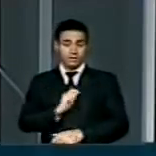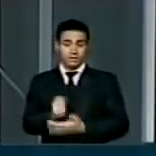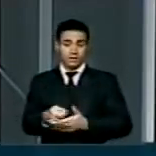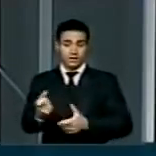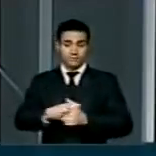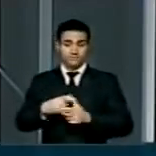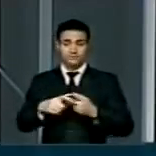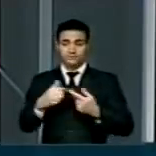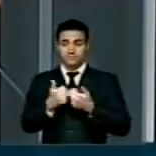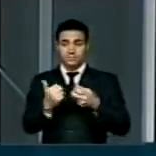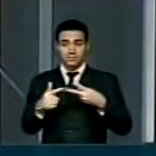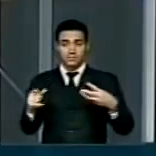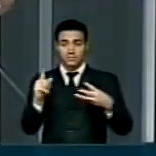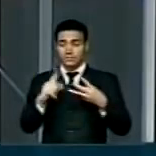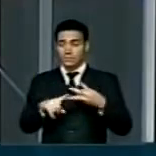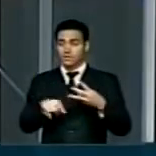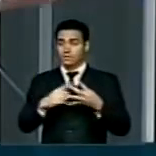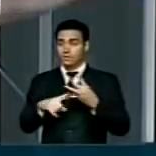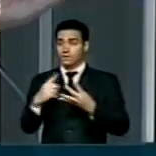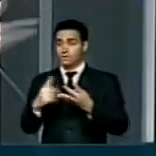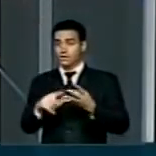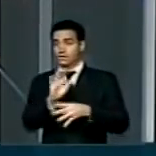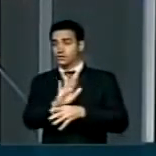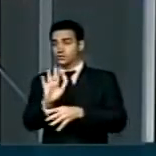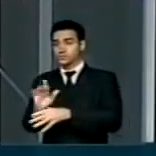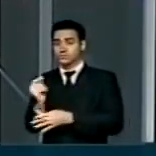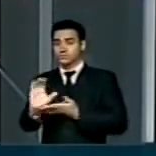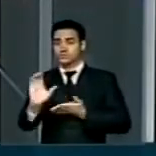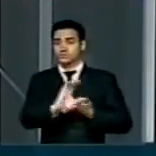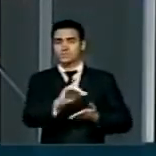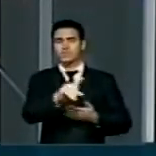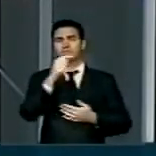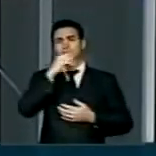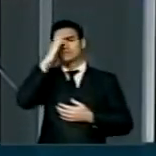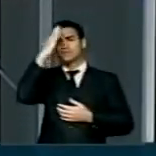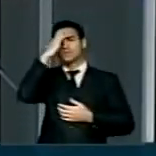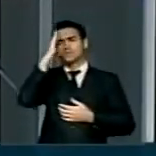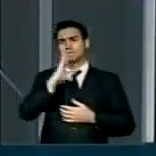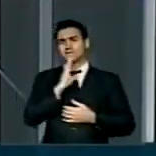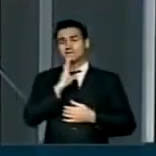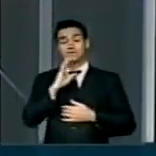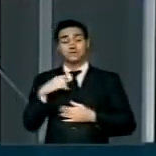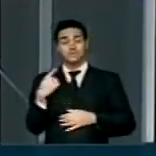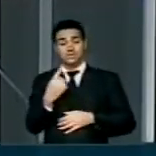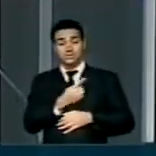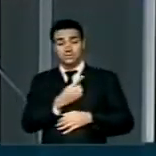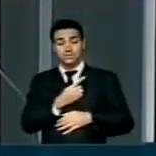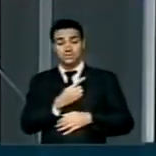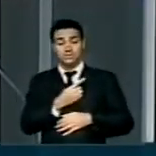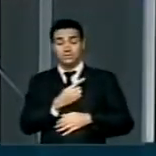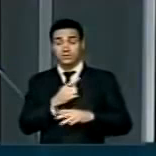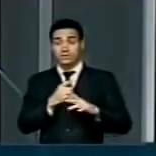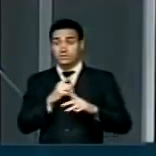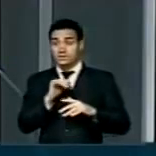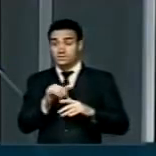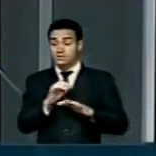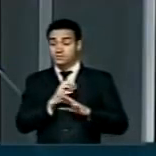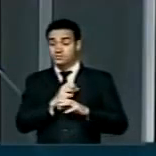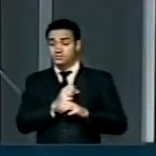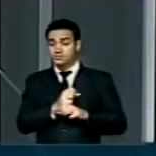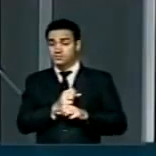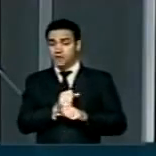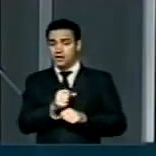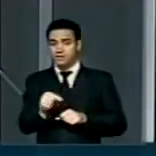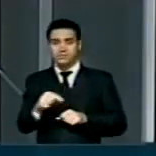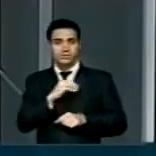a locomoção, ajuda daqui, ajuda lá. Vossa Excelência sabe tanto ou melhor do que eu, quanto a gente no fritar dos ovos gasta